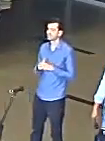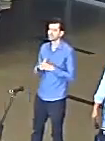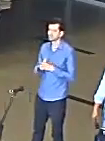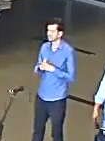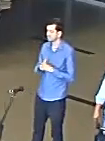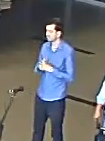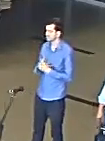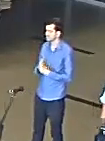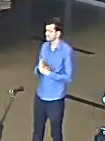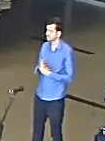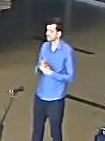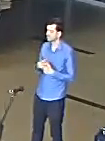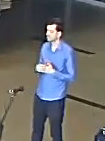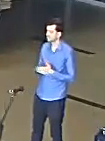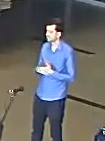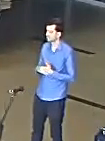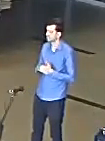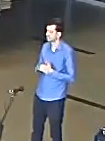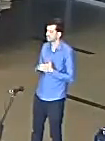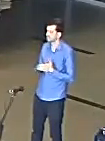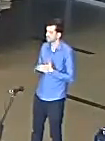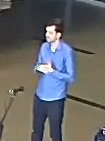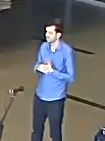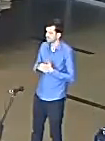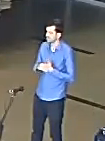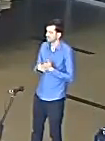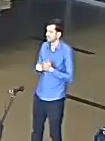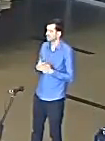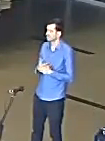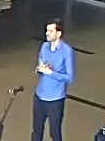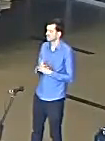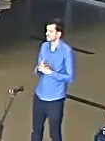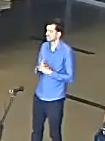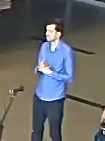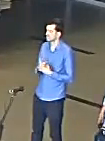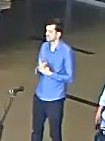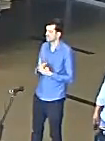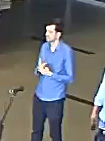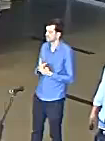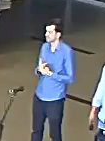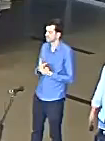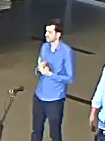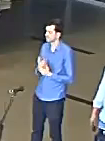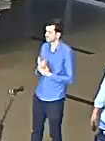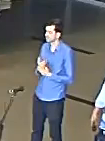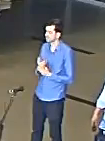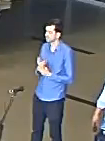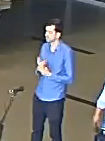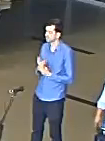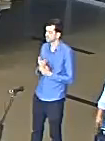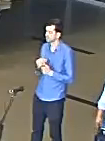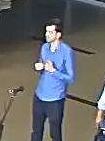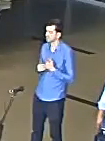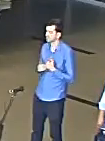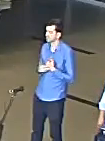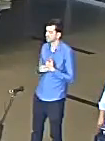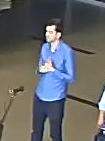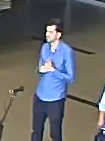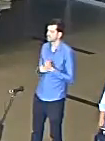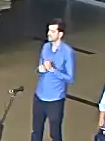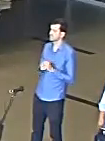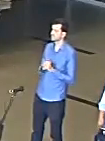indignação né como muitas pessoas aqui Dev devem estar passando por isso e agradecer a oportunidade e parabenizar